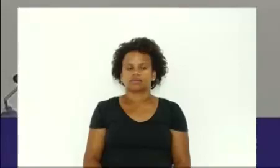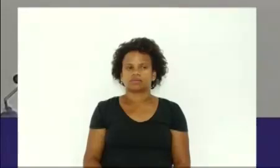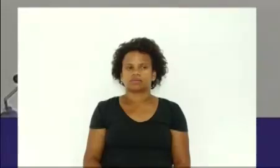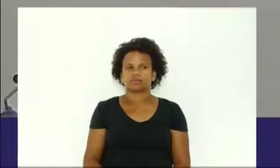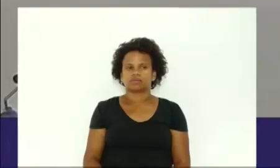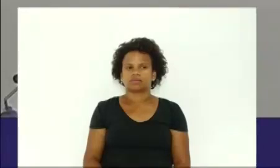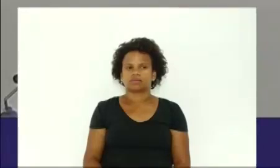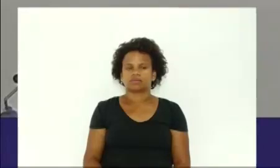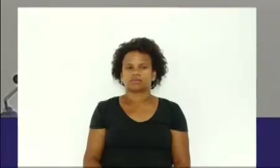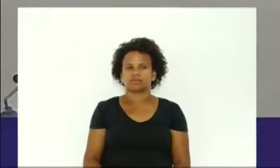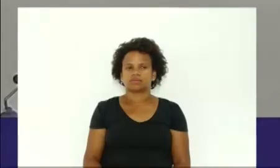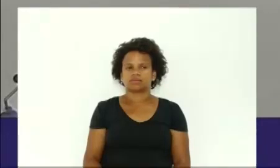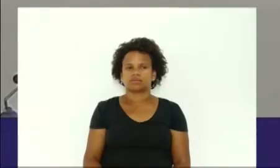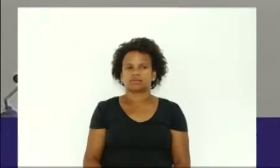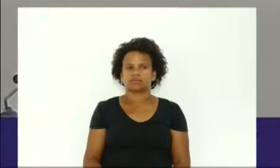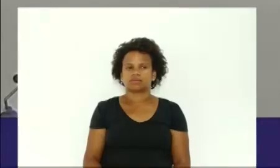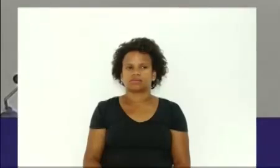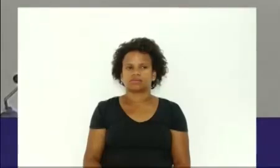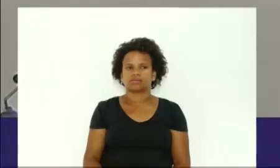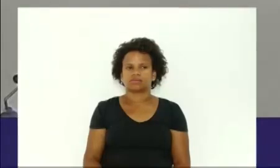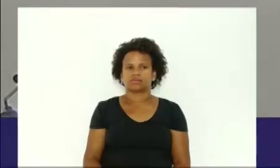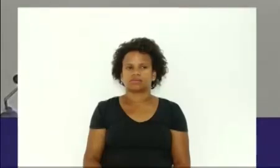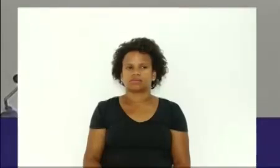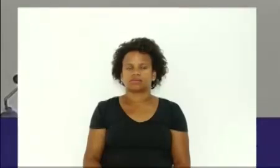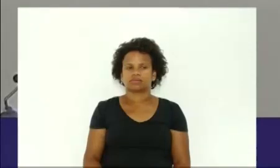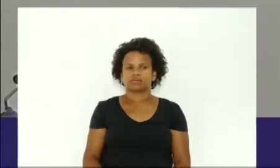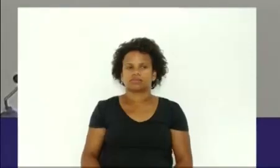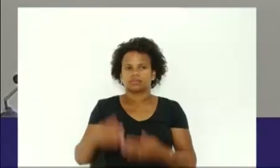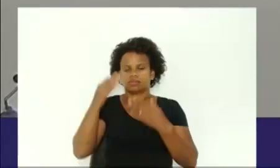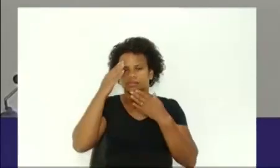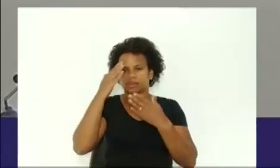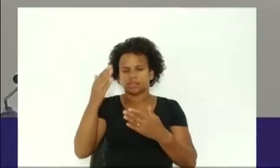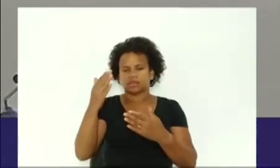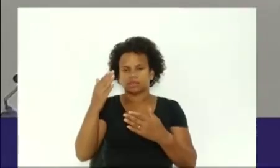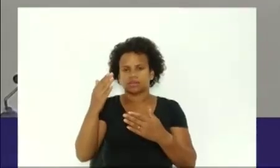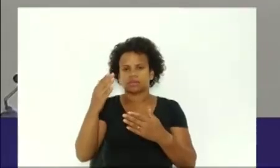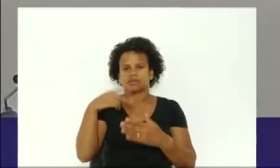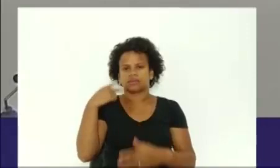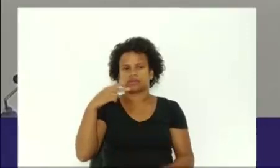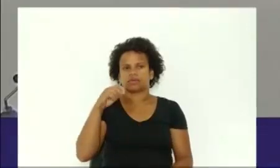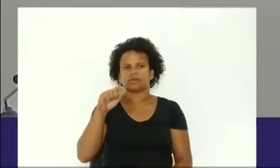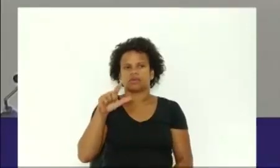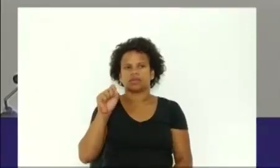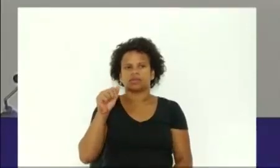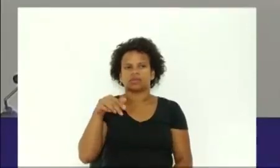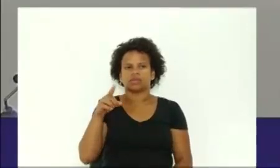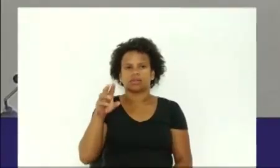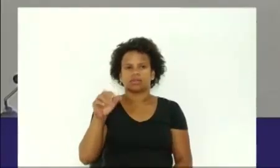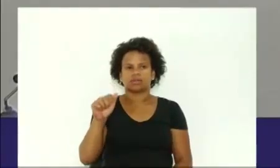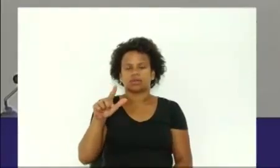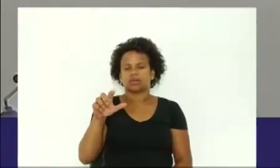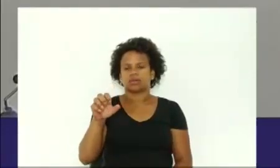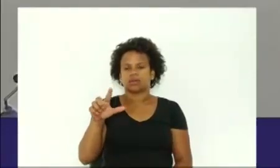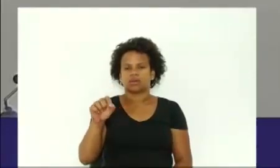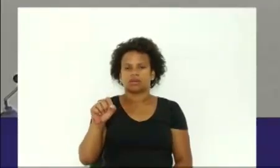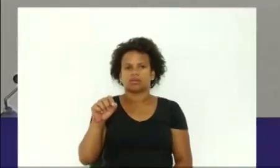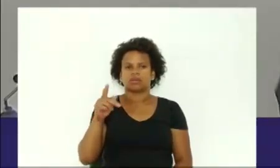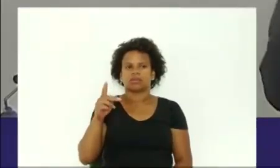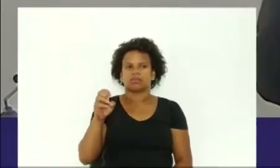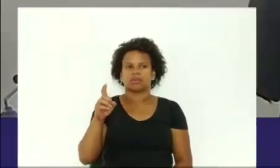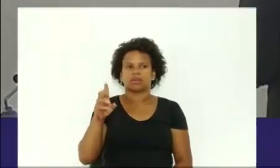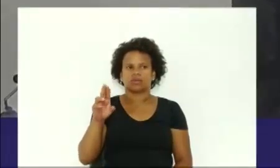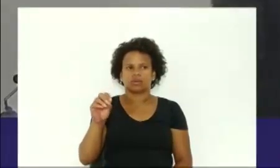Bom, agradecer a vereadora Alessandra, Lelo Pagani, Pedroso, Sargento